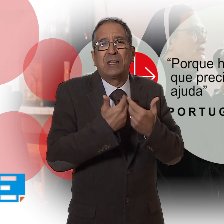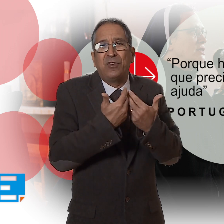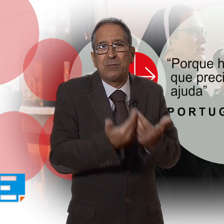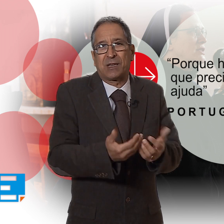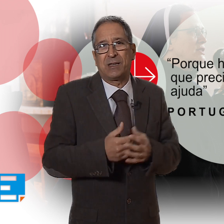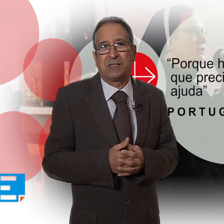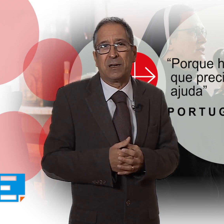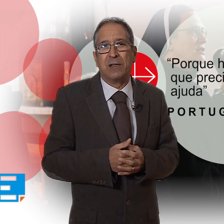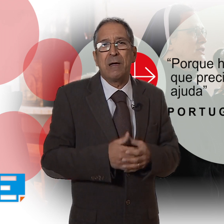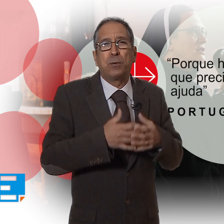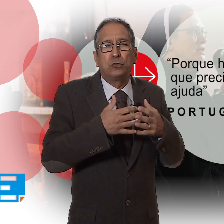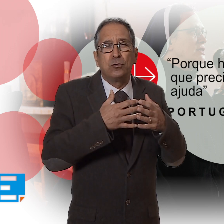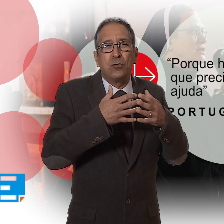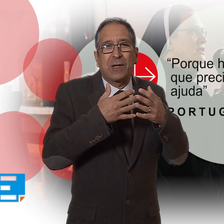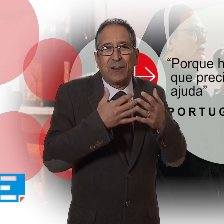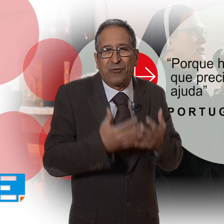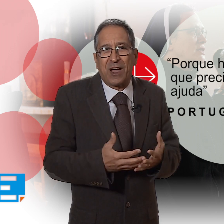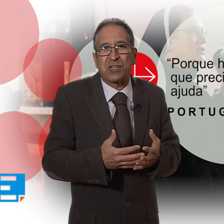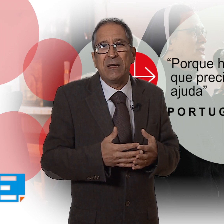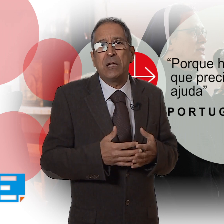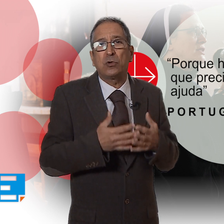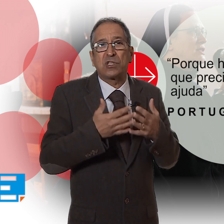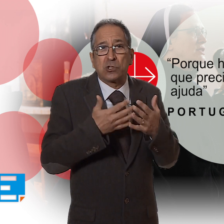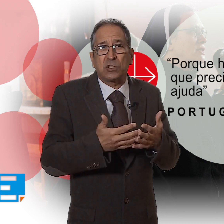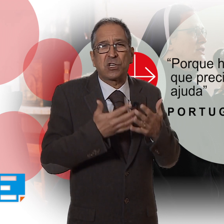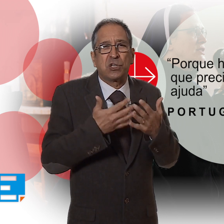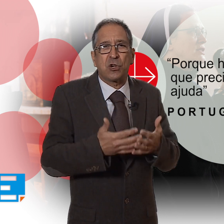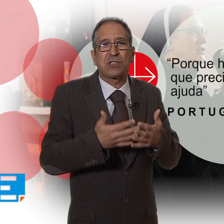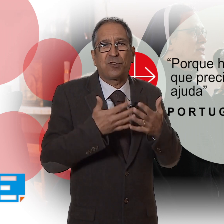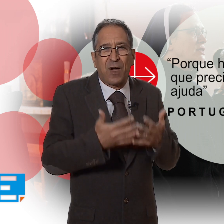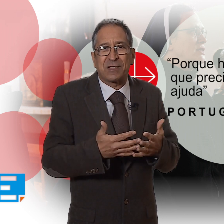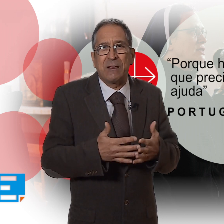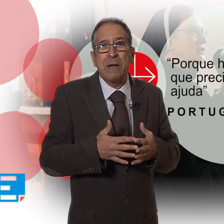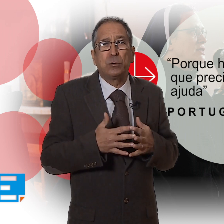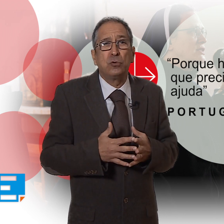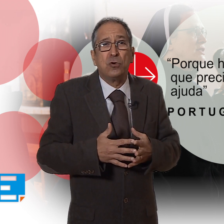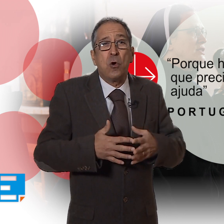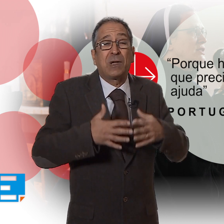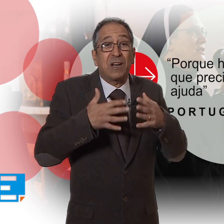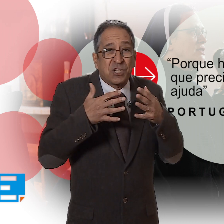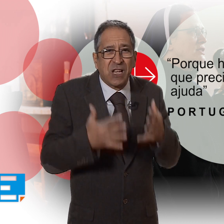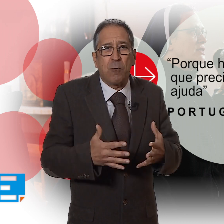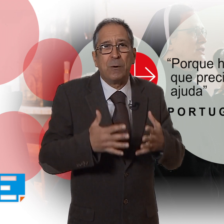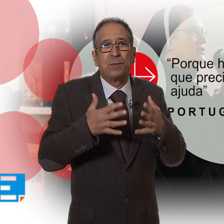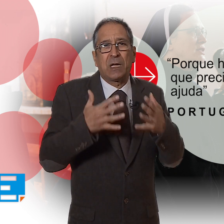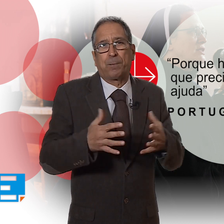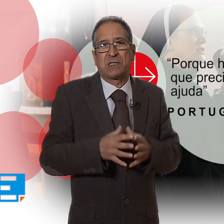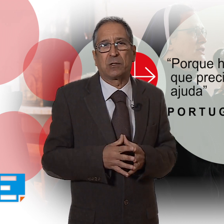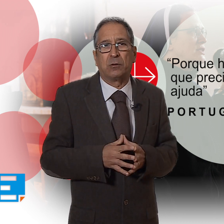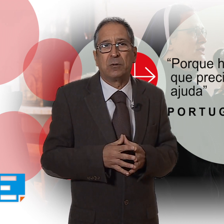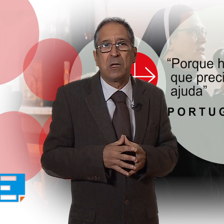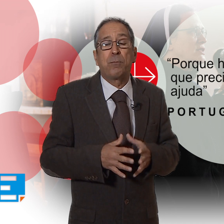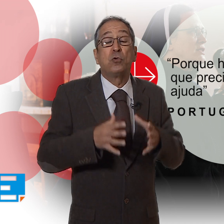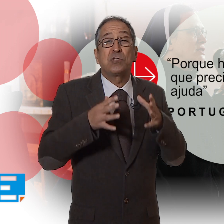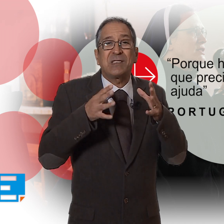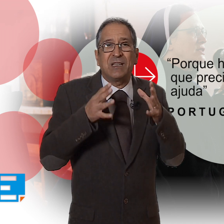é que devíamos agradecer-lhe por tudo o que ela faz e todas as outras religiosas fazem, por tudo o que elas são e